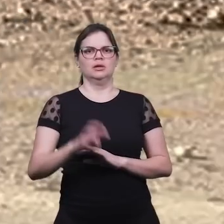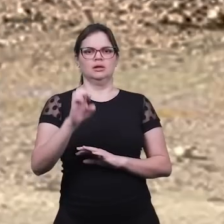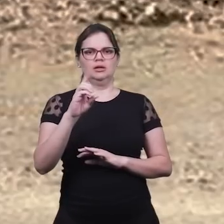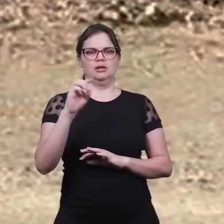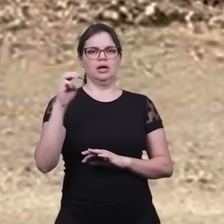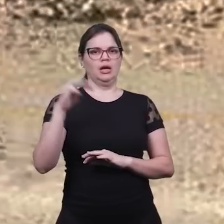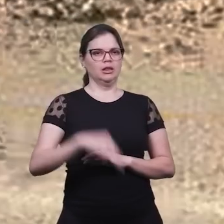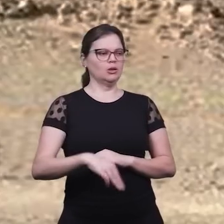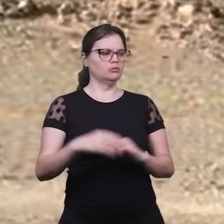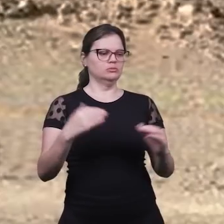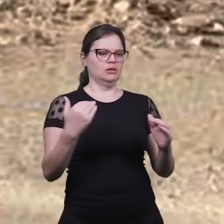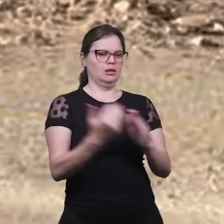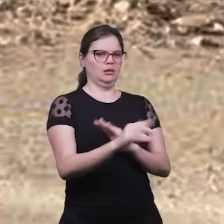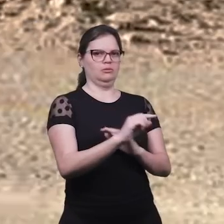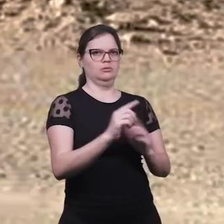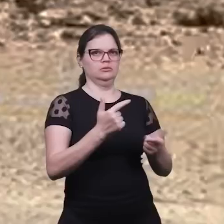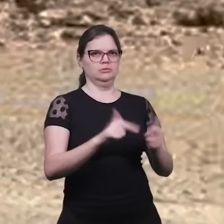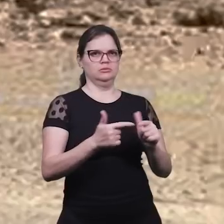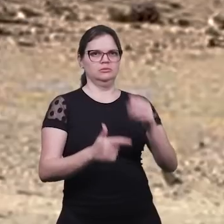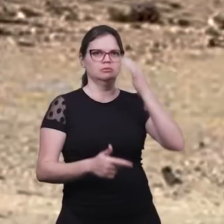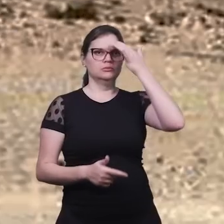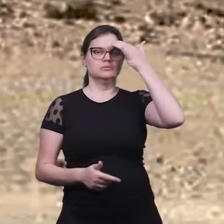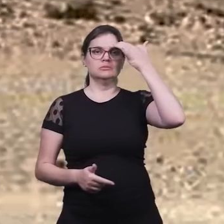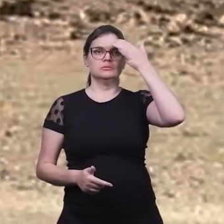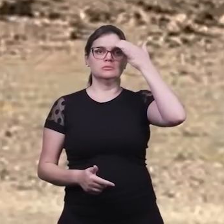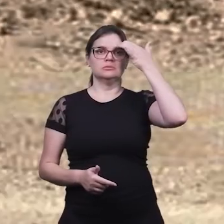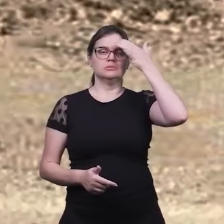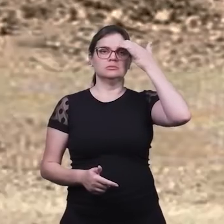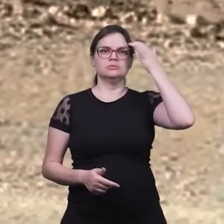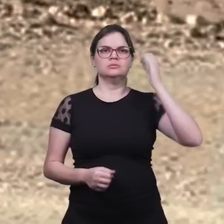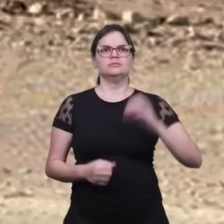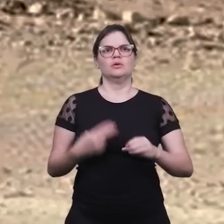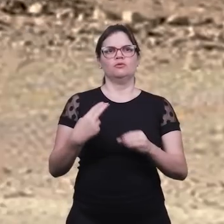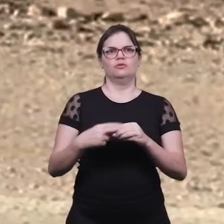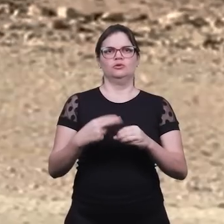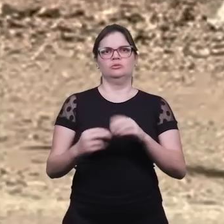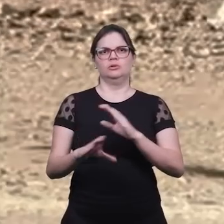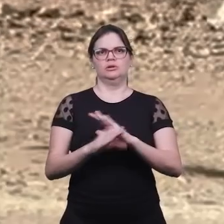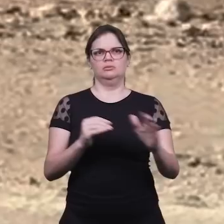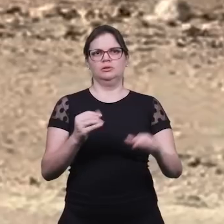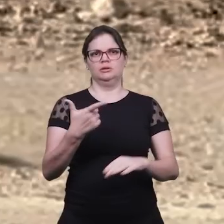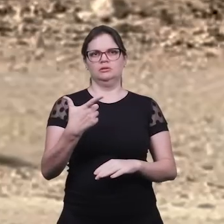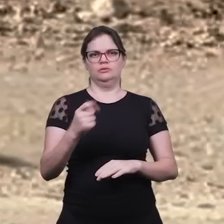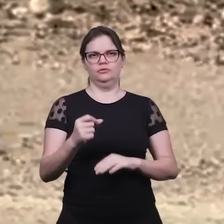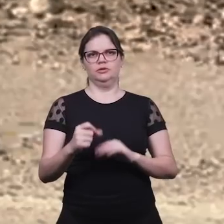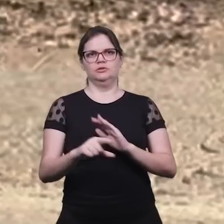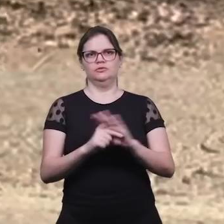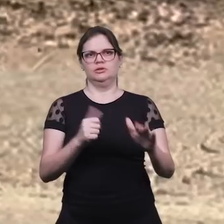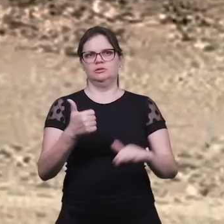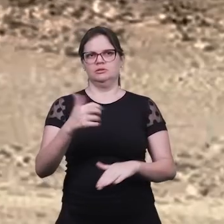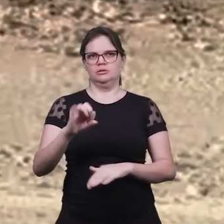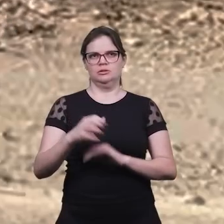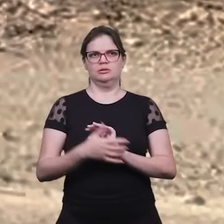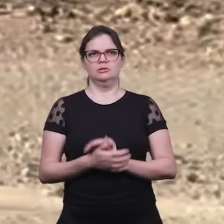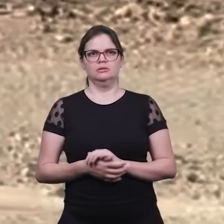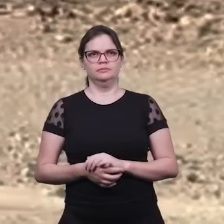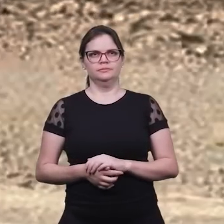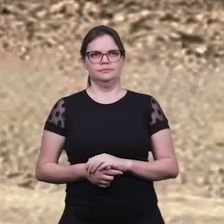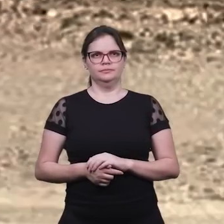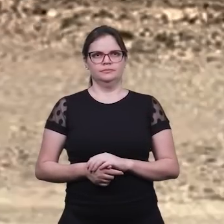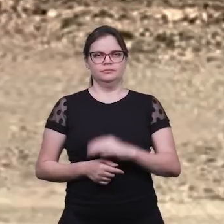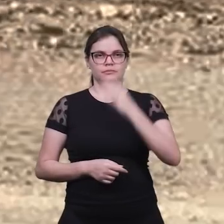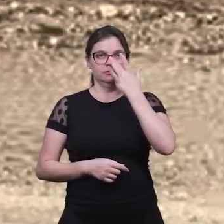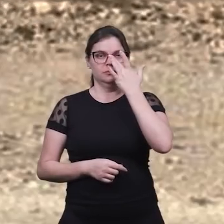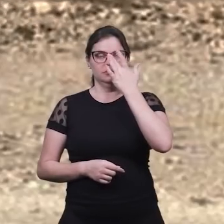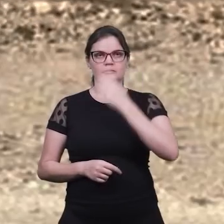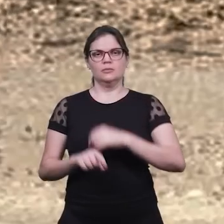ele disse, vocês não passarão. E Edom, então, foi contra Israel. Essa passagem ó, é em Números 20